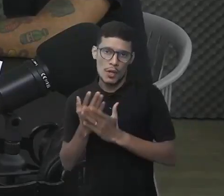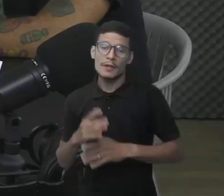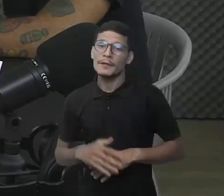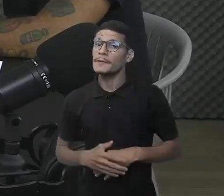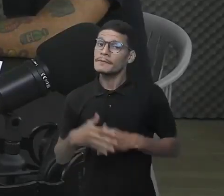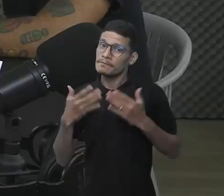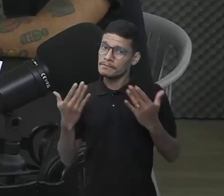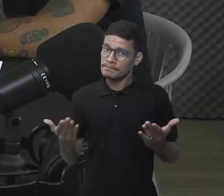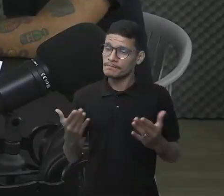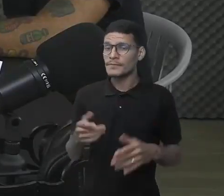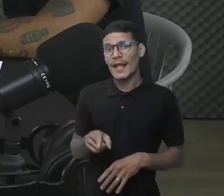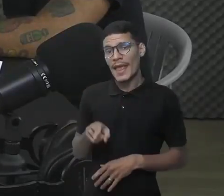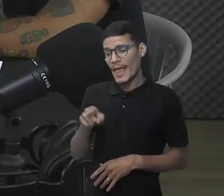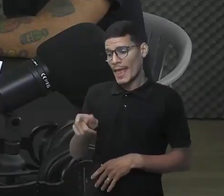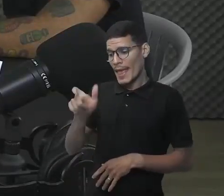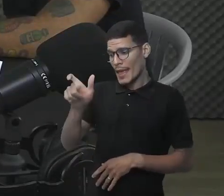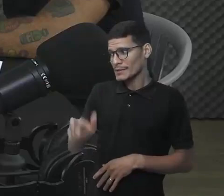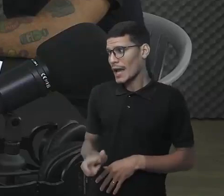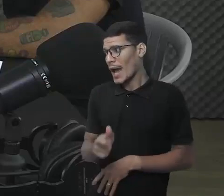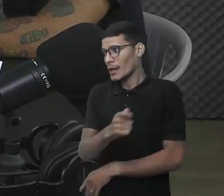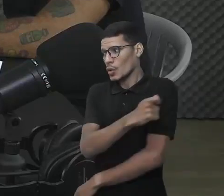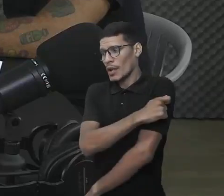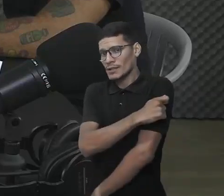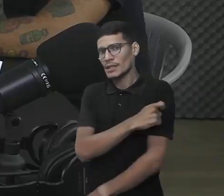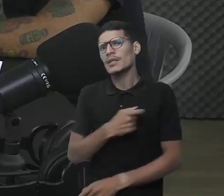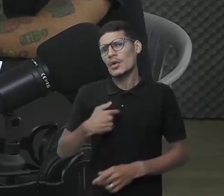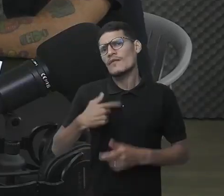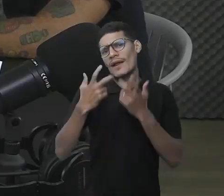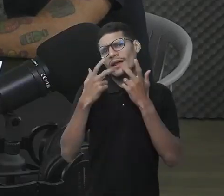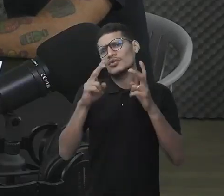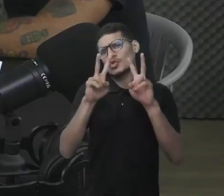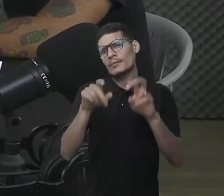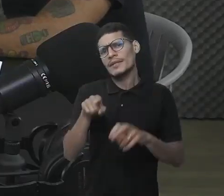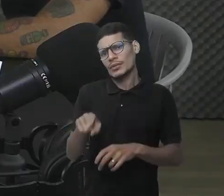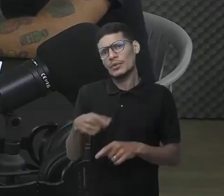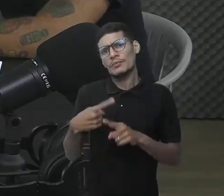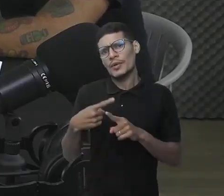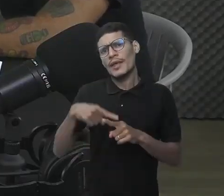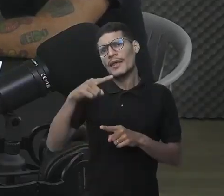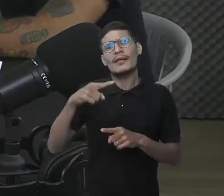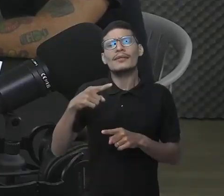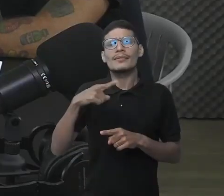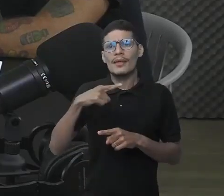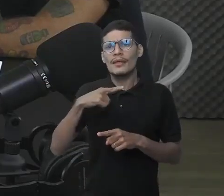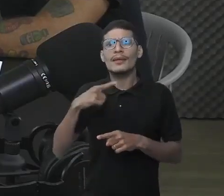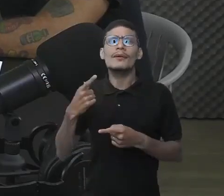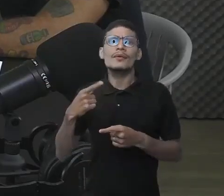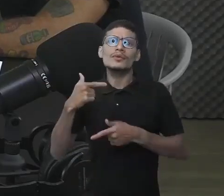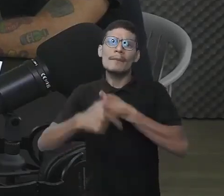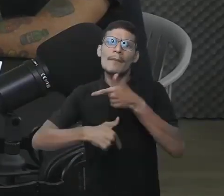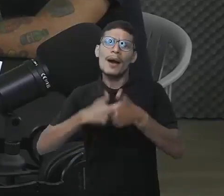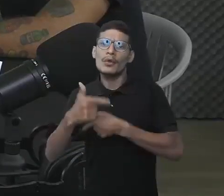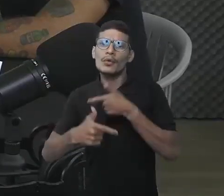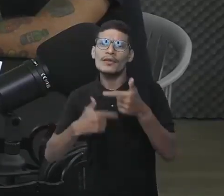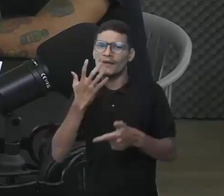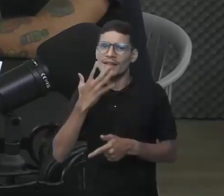quando essa adolescente, eu estou pegando esse caso porque ele é bem emblemático, porque ele envolve o trabalho infantil e envolve essa